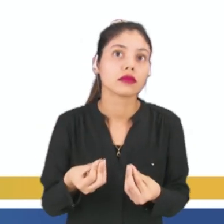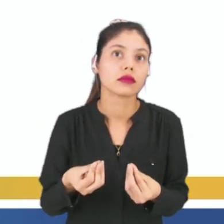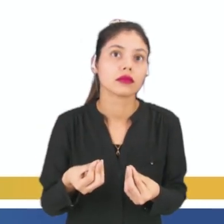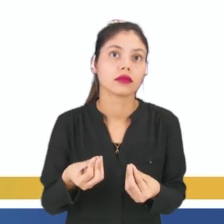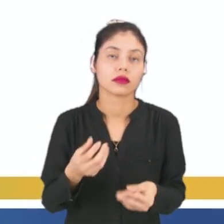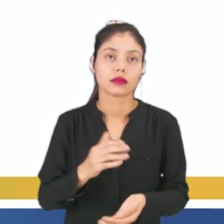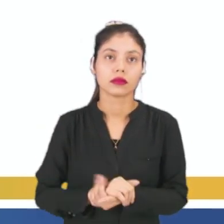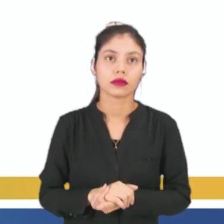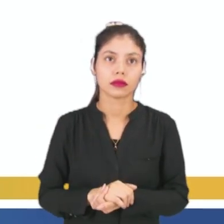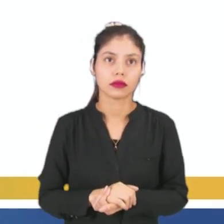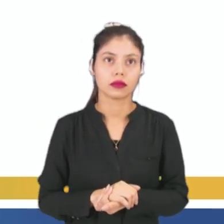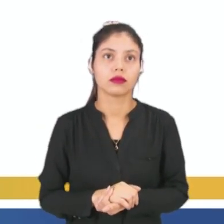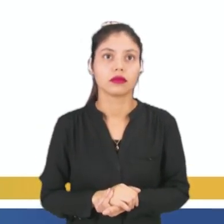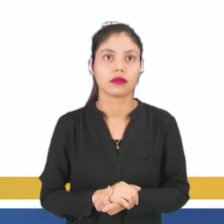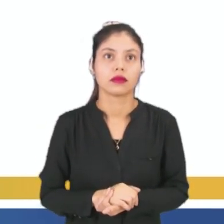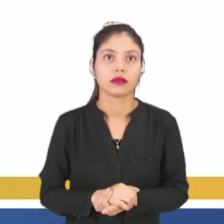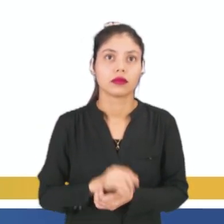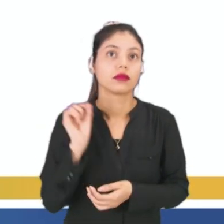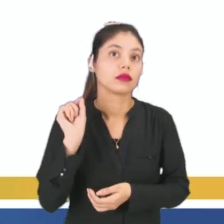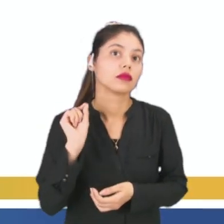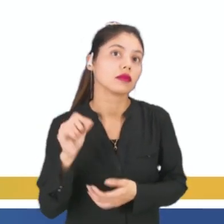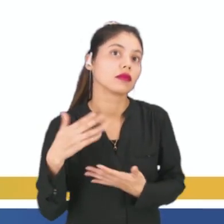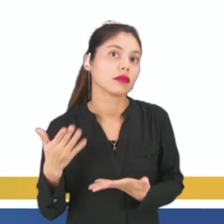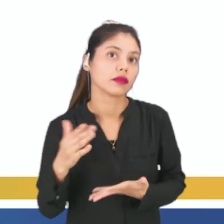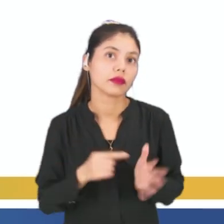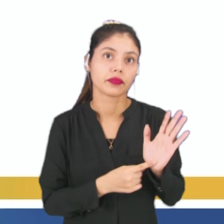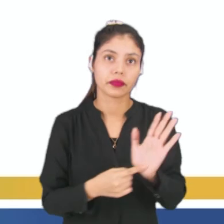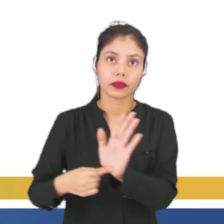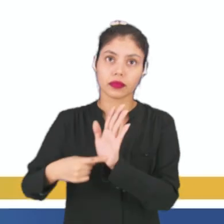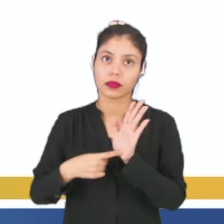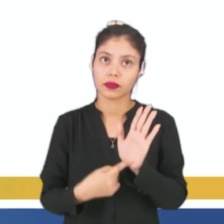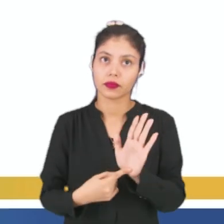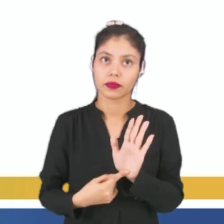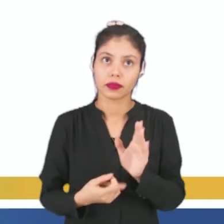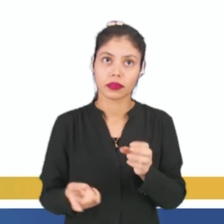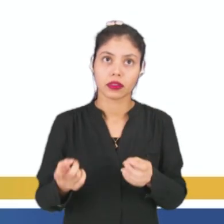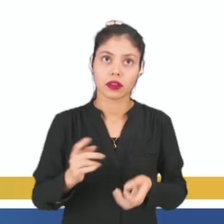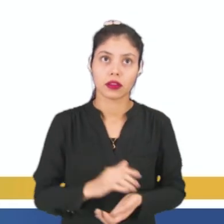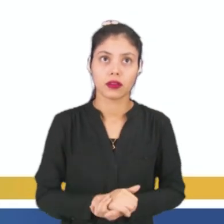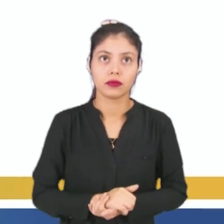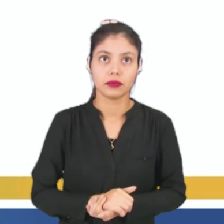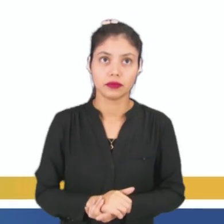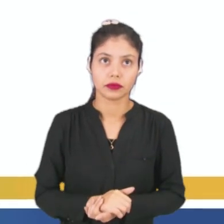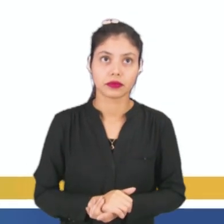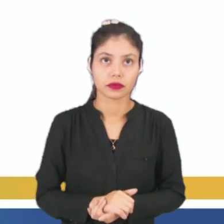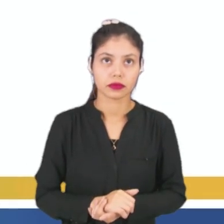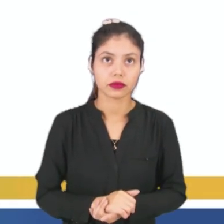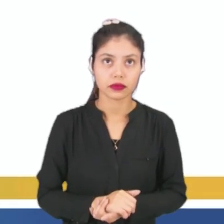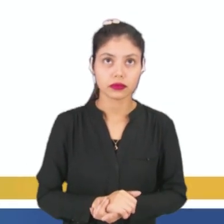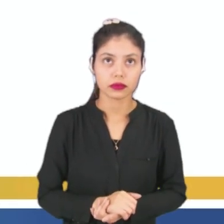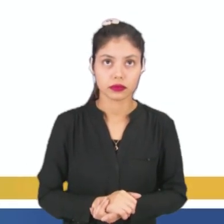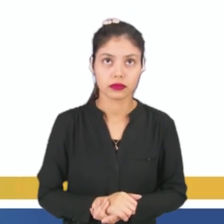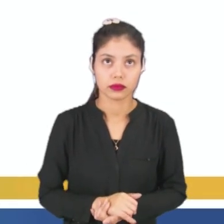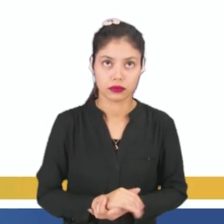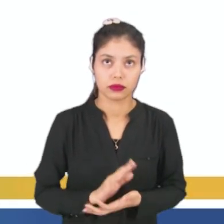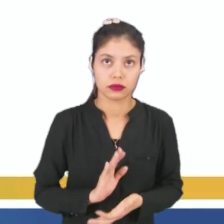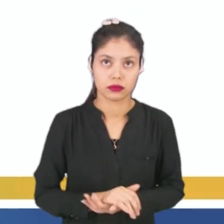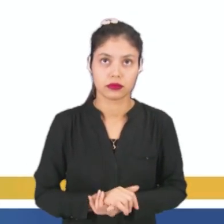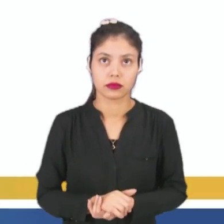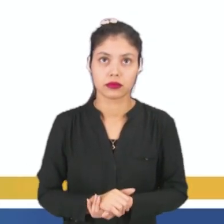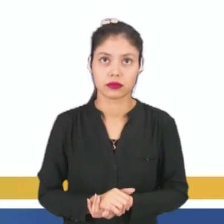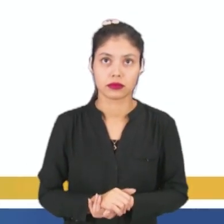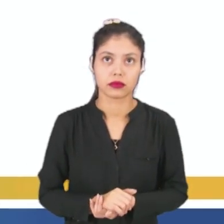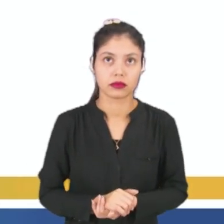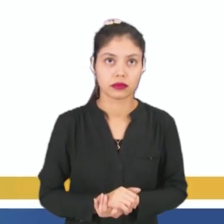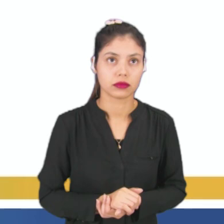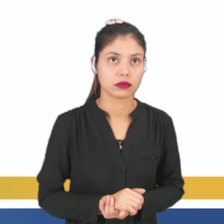pleno estar de quê? Eu mostrei para vocês, hein? Vamos voltar lá? Olha só. Já